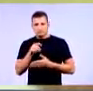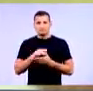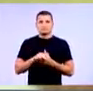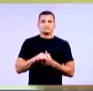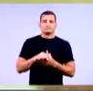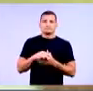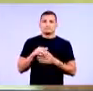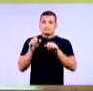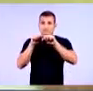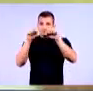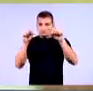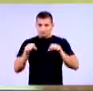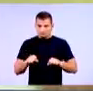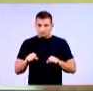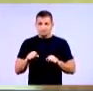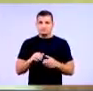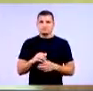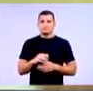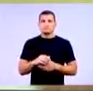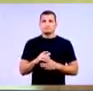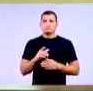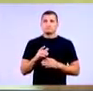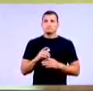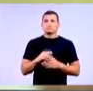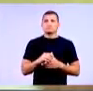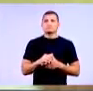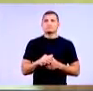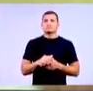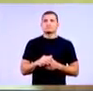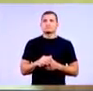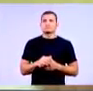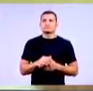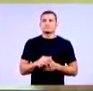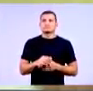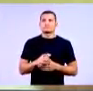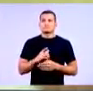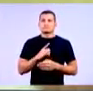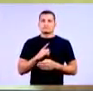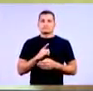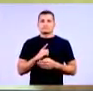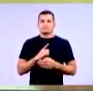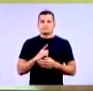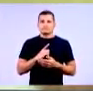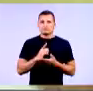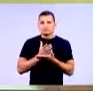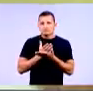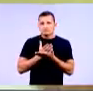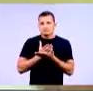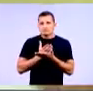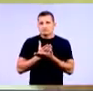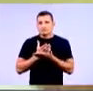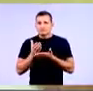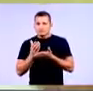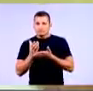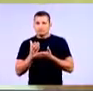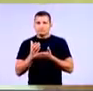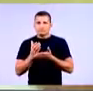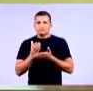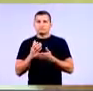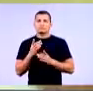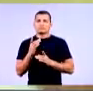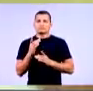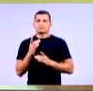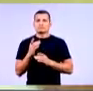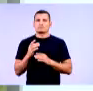já passa, ele sai de uma visão estática já para uma visão dinâmica.